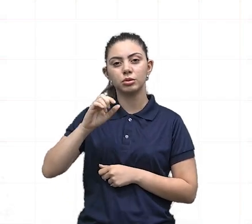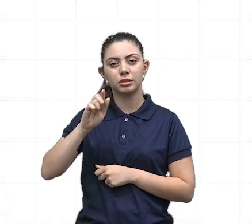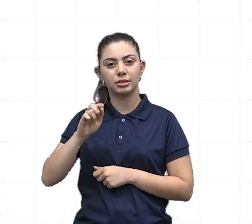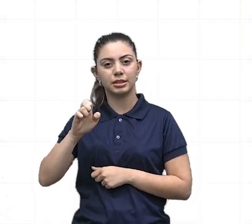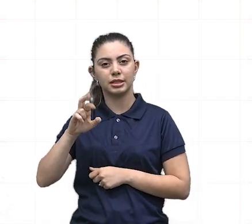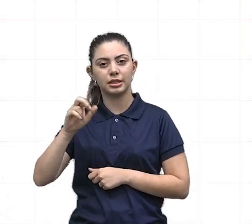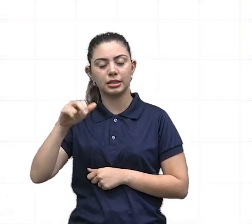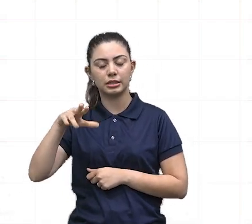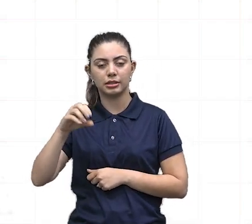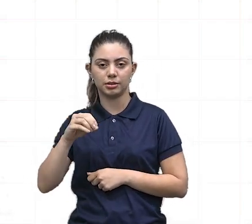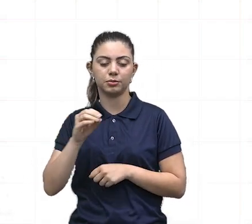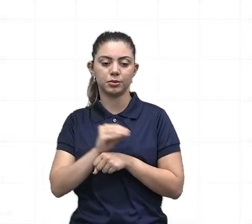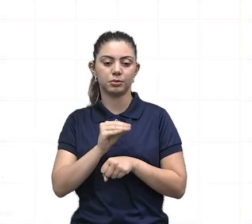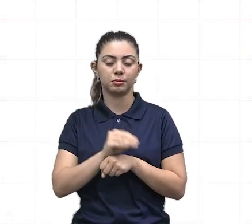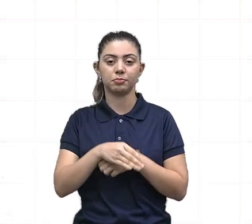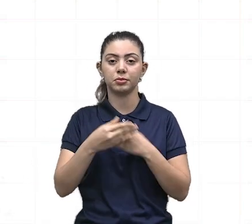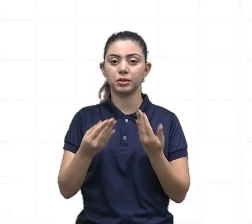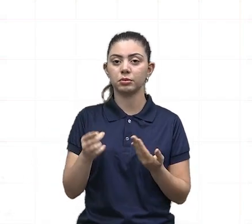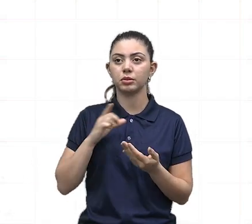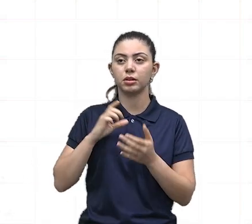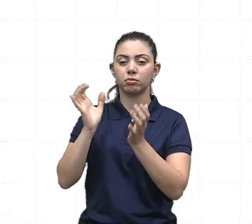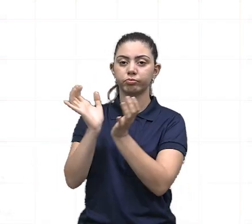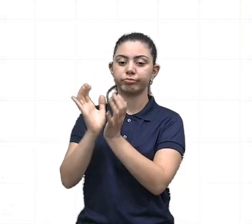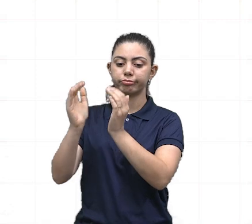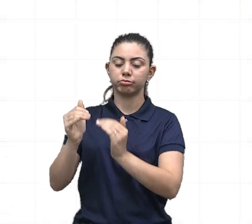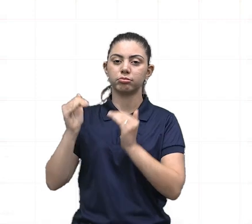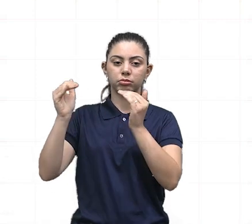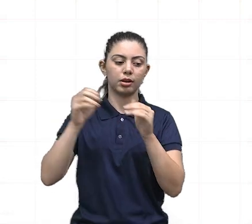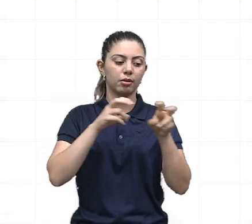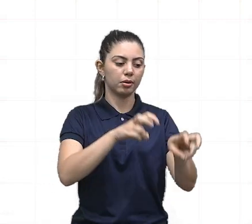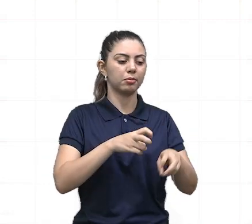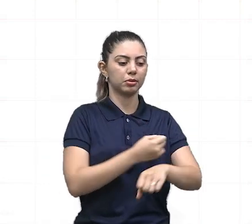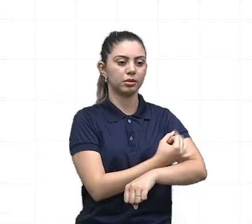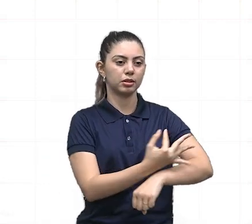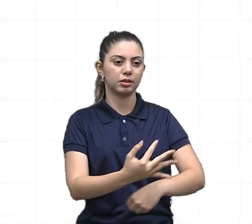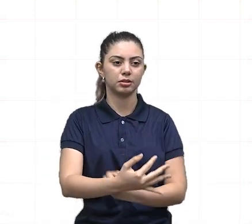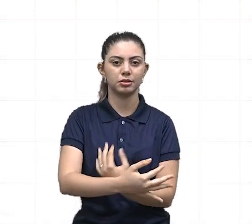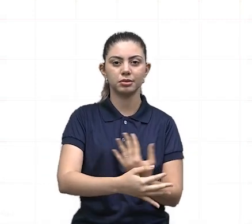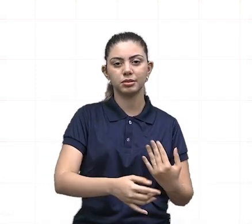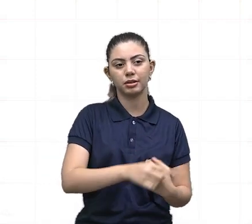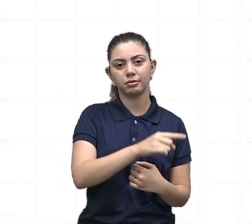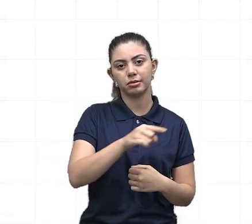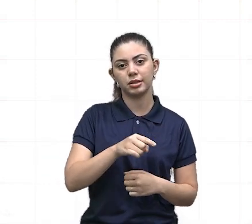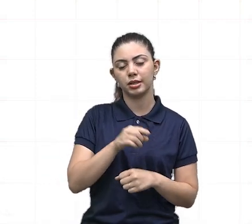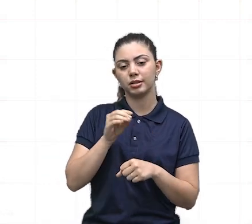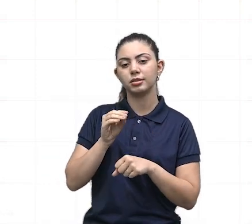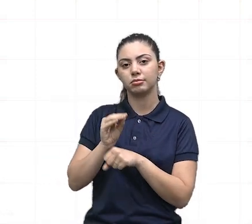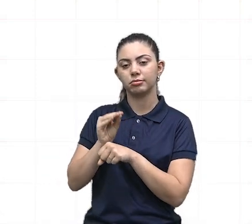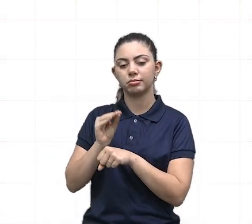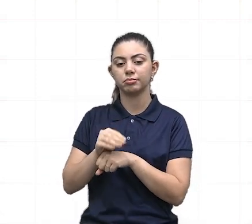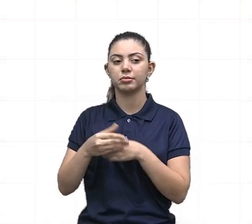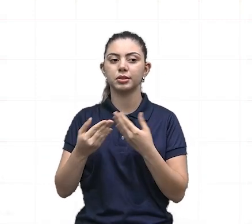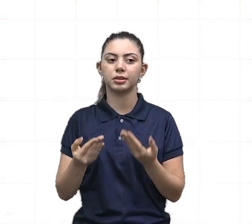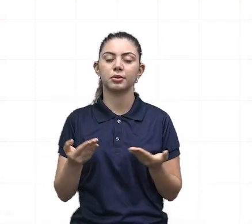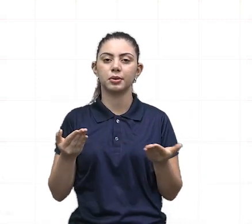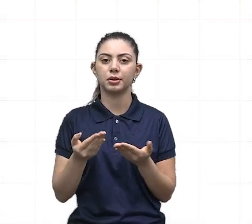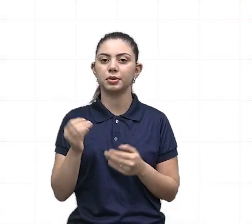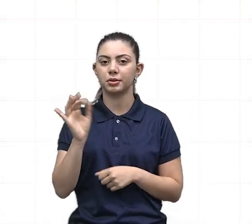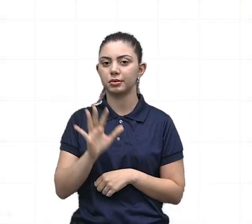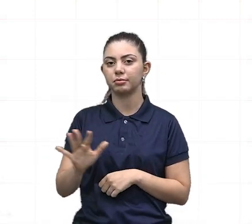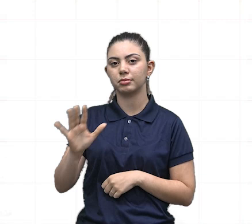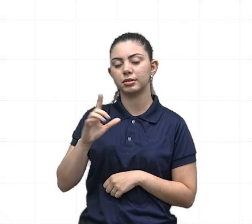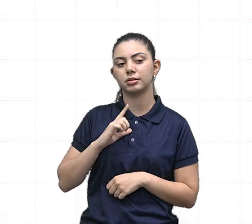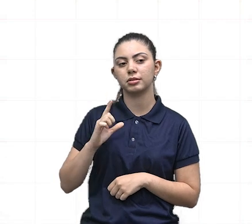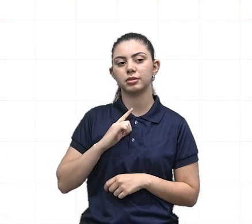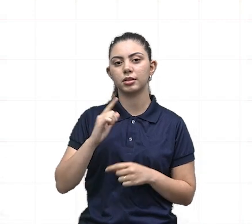eram sustentados pelos camponeses e pelos servos. Por isso que nessa imagem aí aparece para vocês, né, 2 cavaleiros, 2